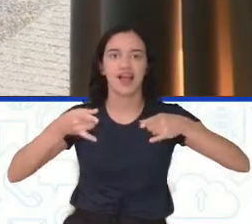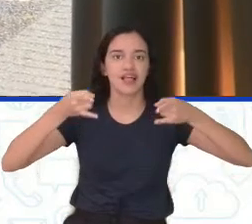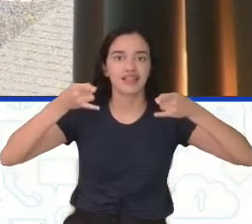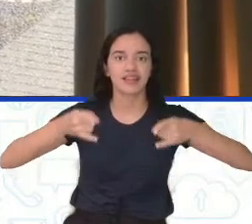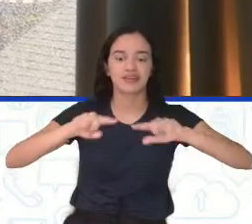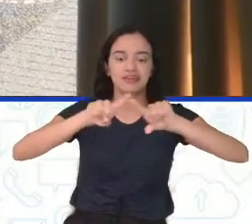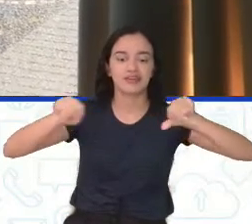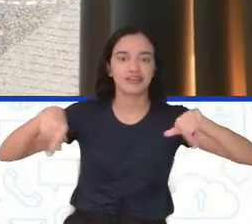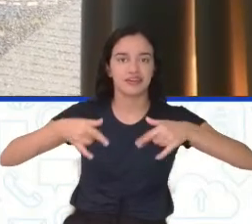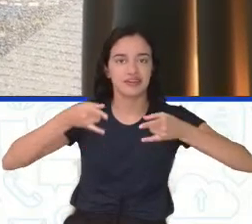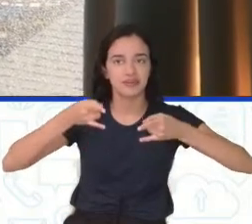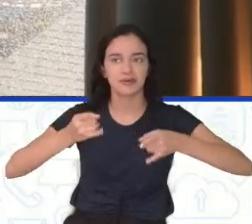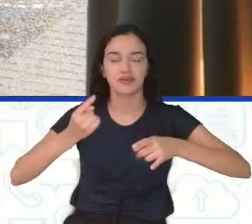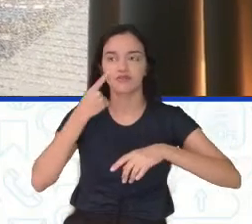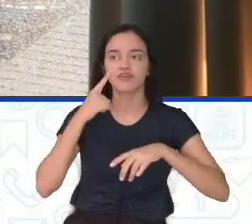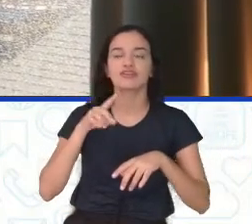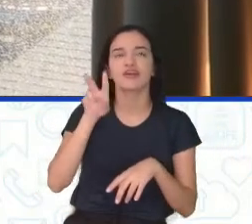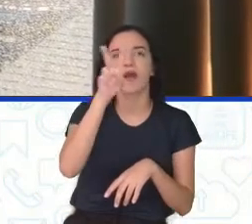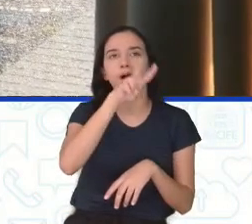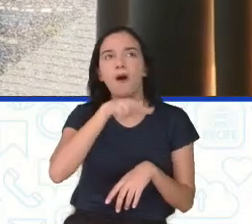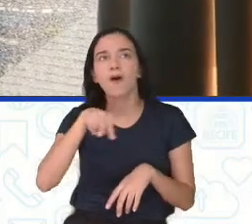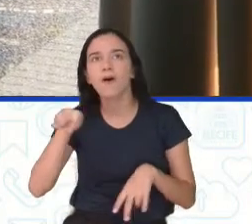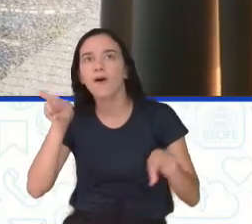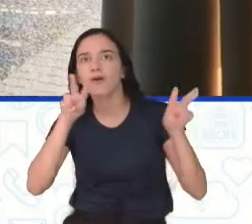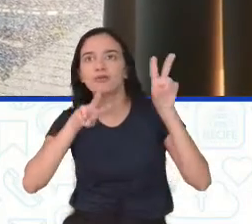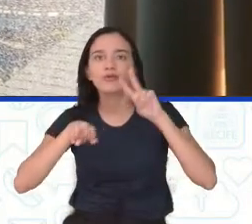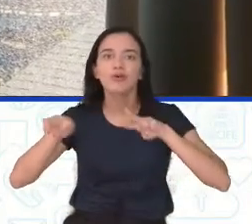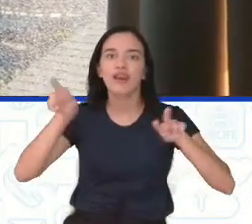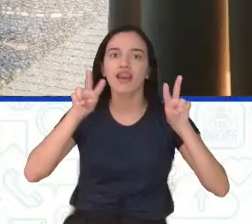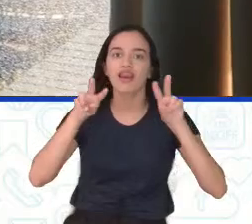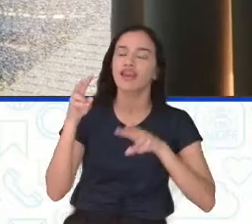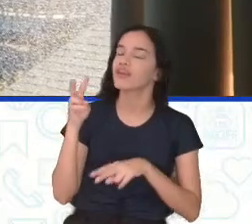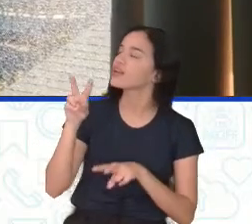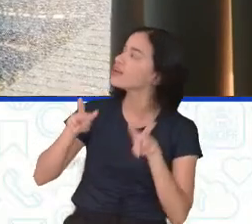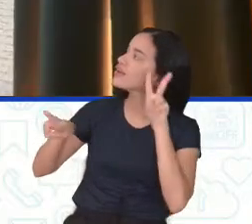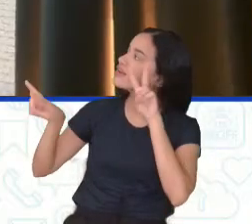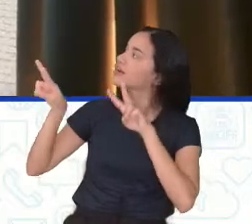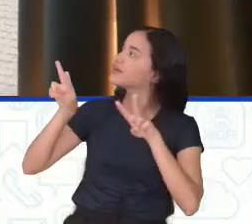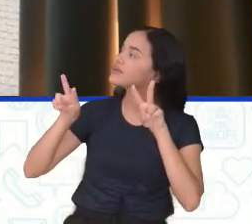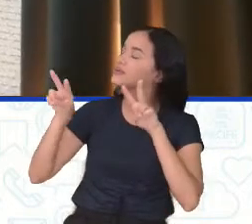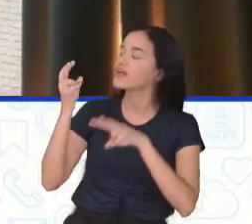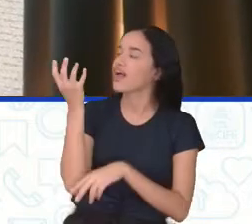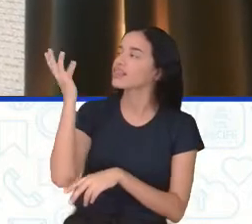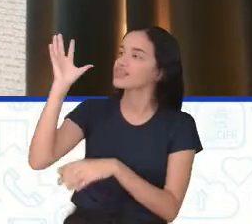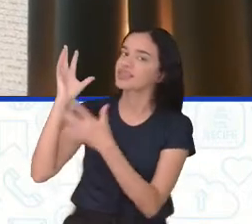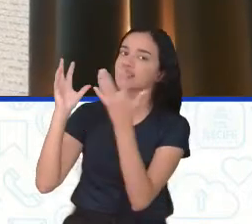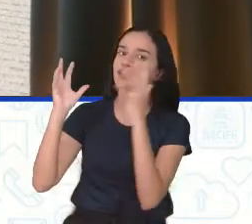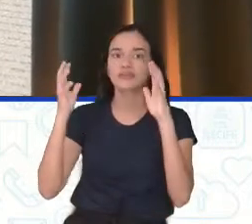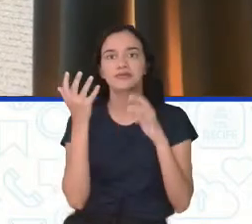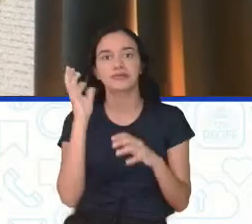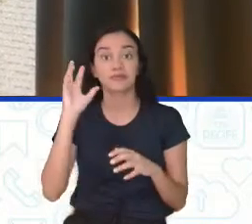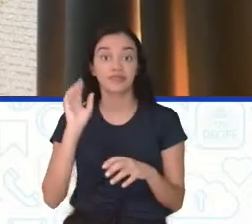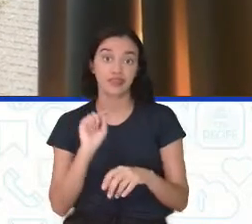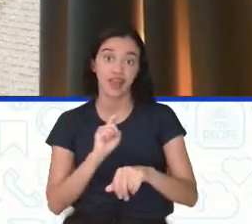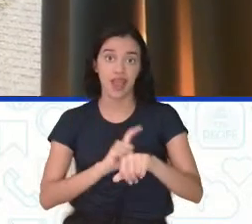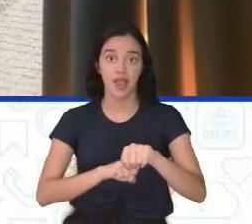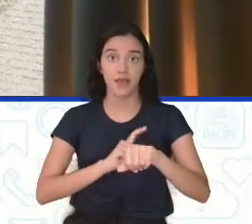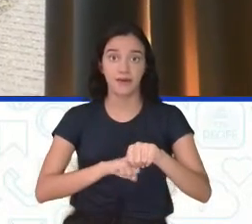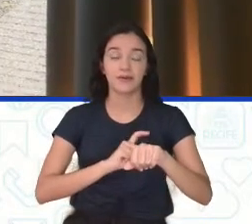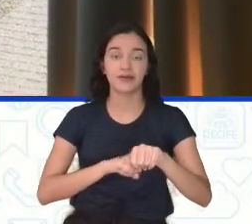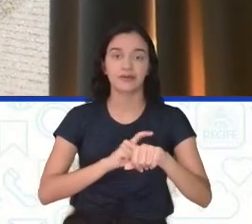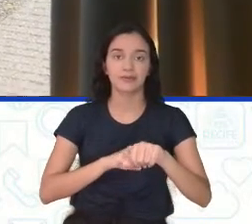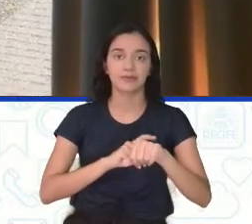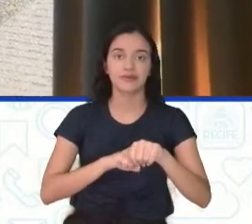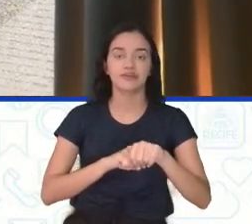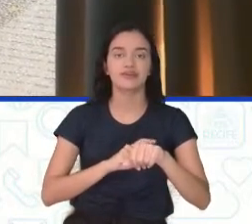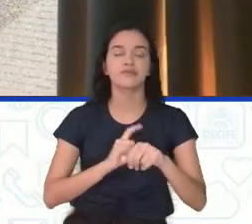menino, tô olhando assim a janela, olhando assim a natureza. Você está olhando justamente o quê? O tempo, Juninho. É o tempo aí que vai estar